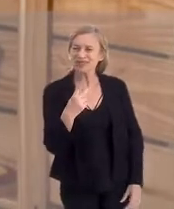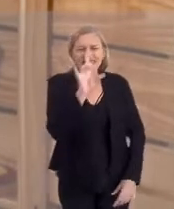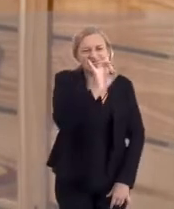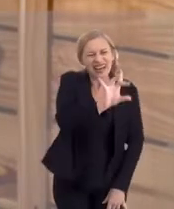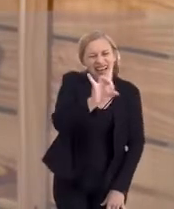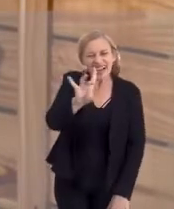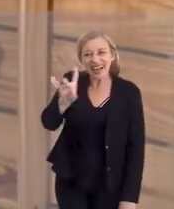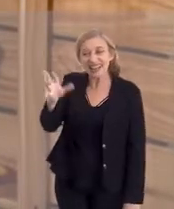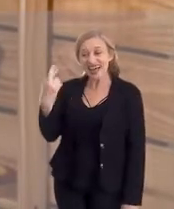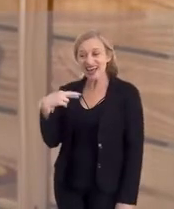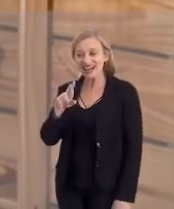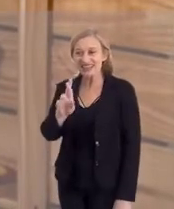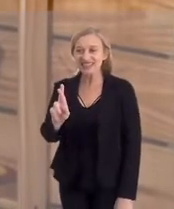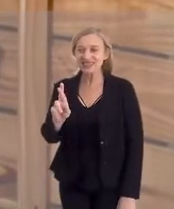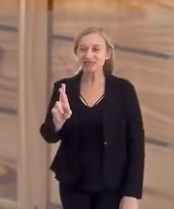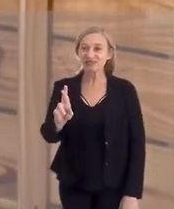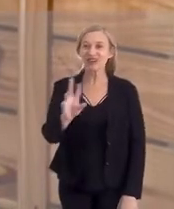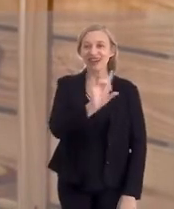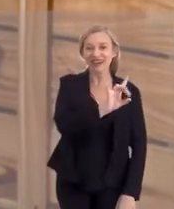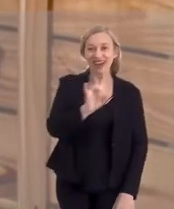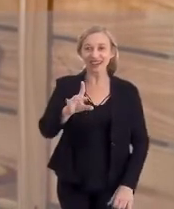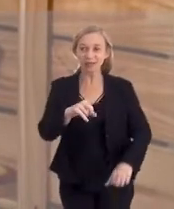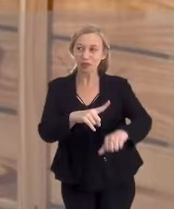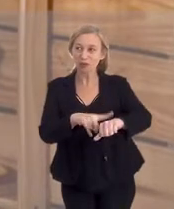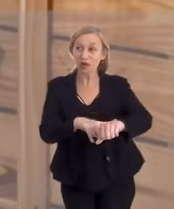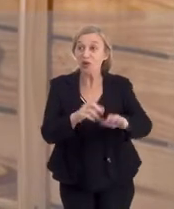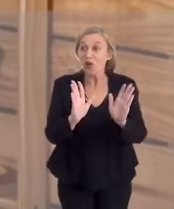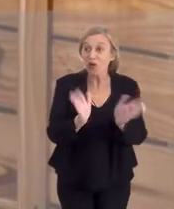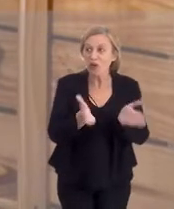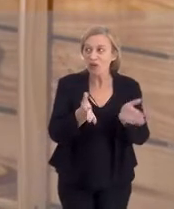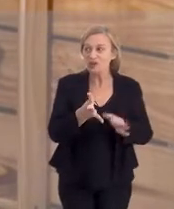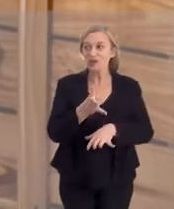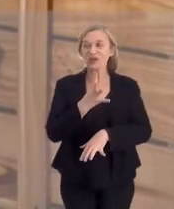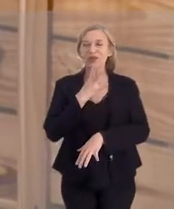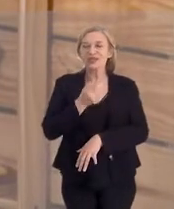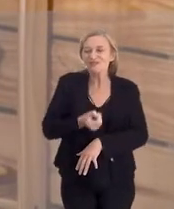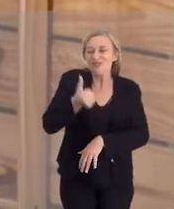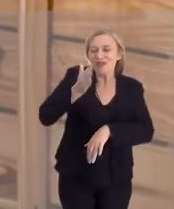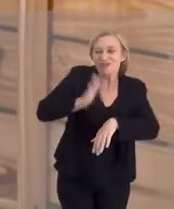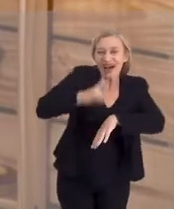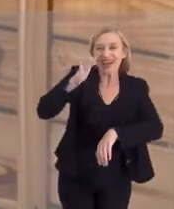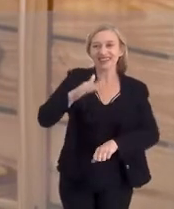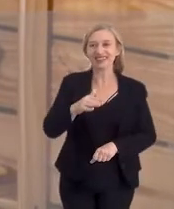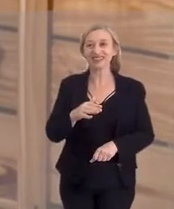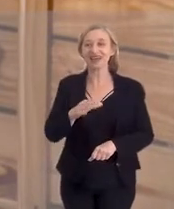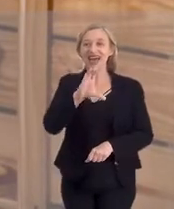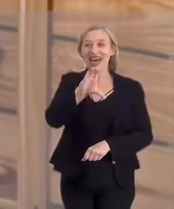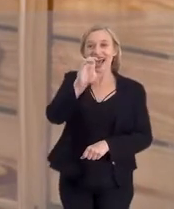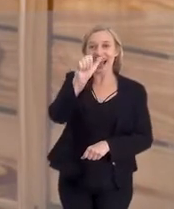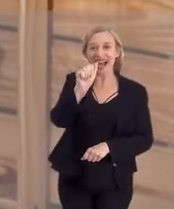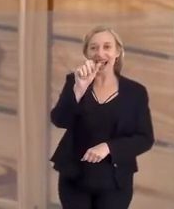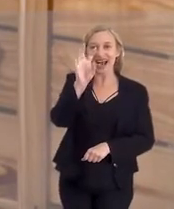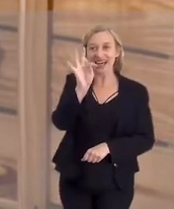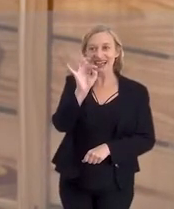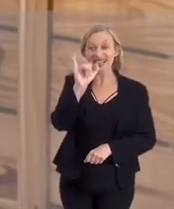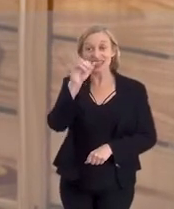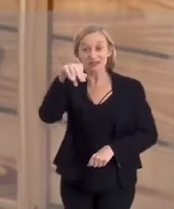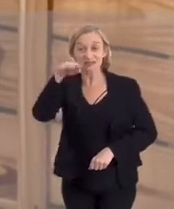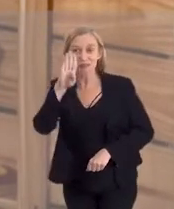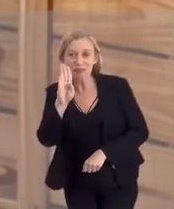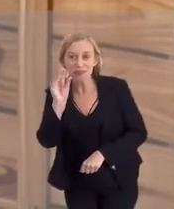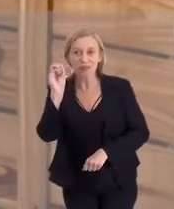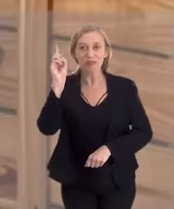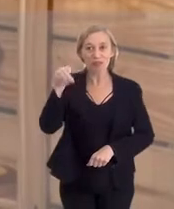nós falamos sobre cada religião a cada programa. Hoje nós vamos conhecer um pouco mais do